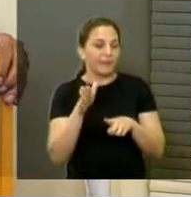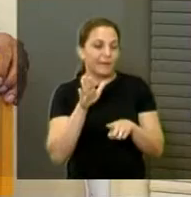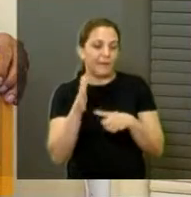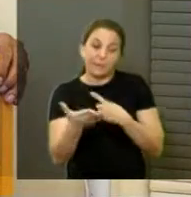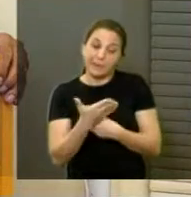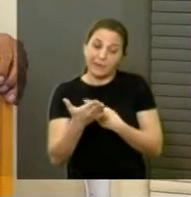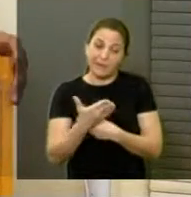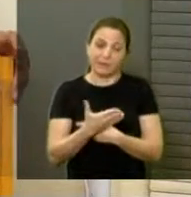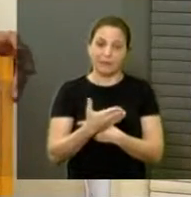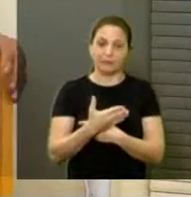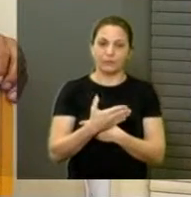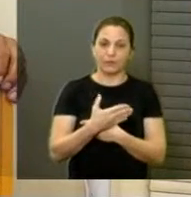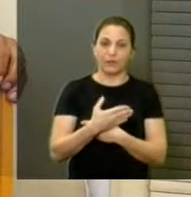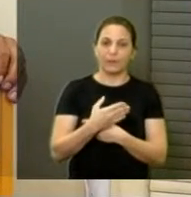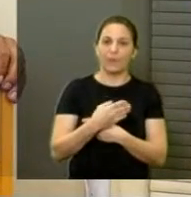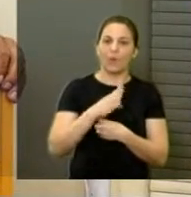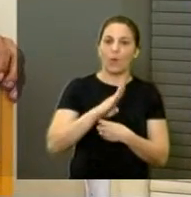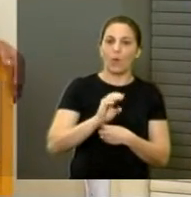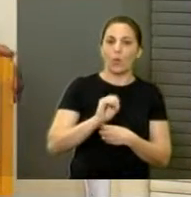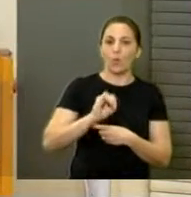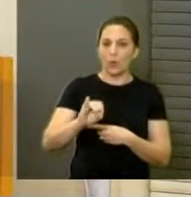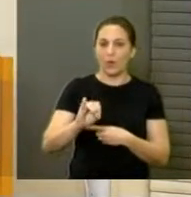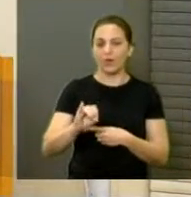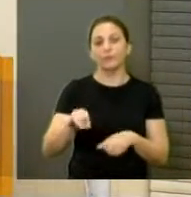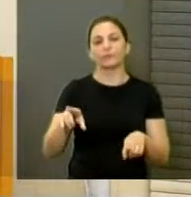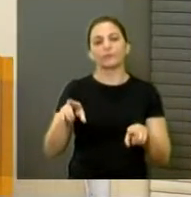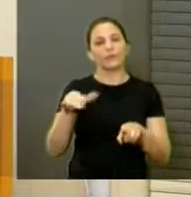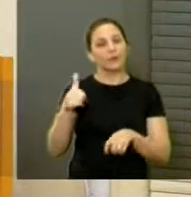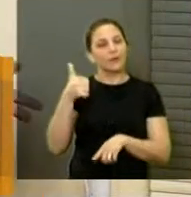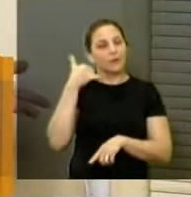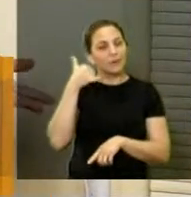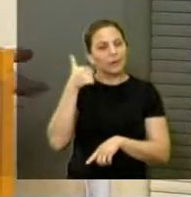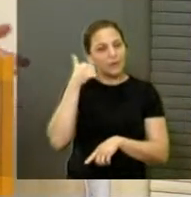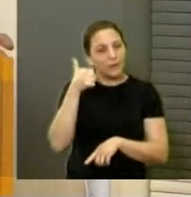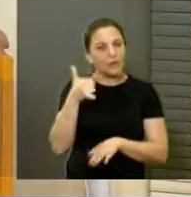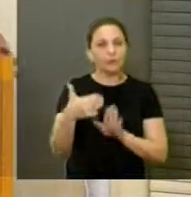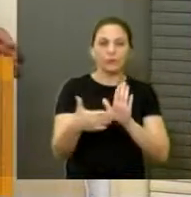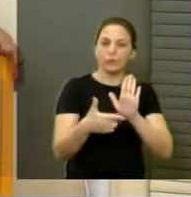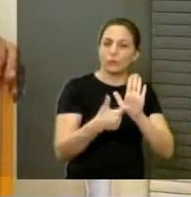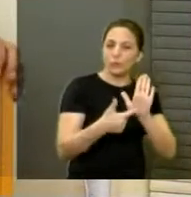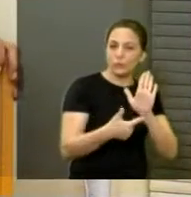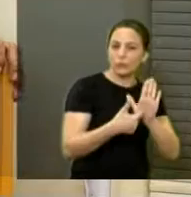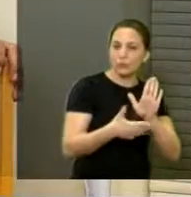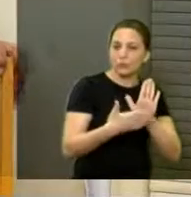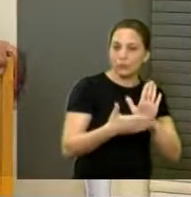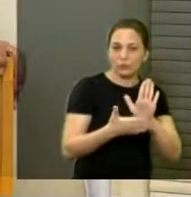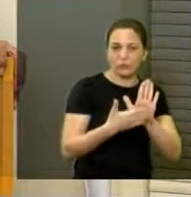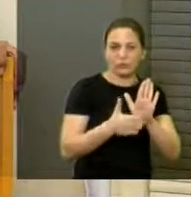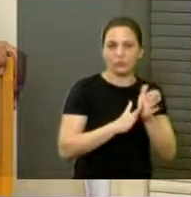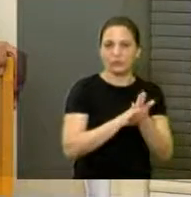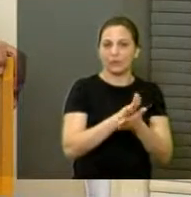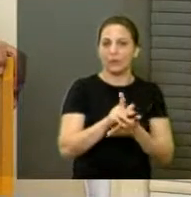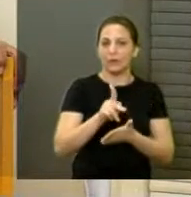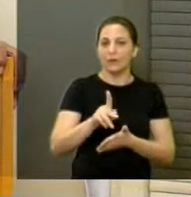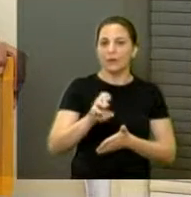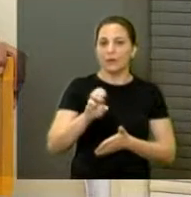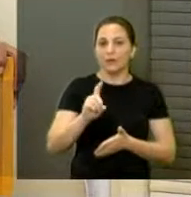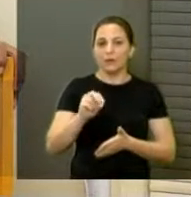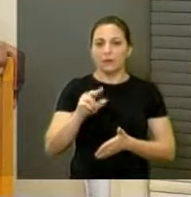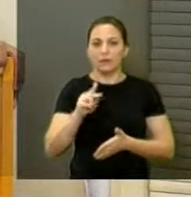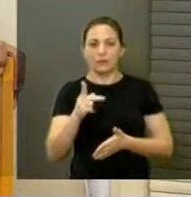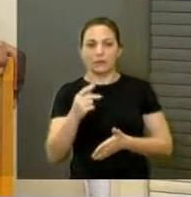não é da noite para o dia. E é o boi, né? O boi a gente tem ligado, não faz indicações muitas vezes. E o Pedrinho? Pedrinho Lima.